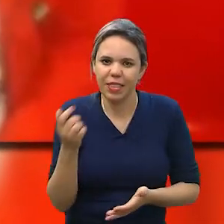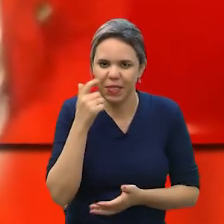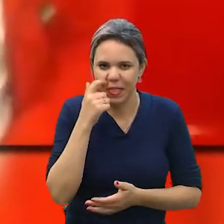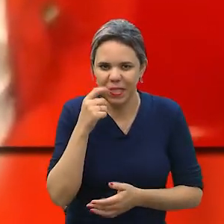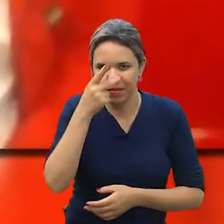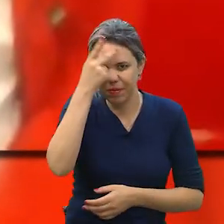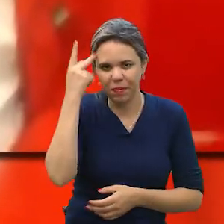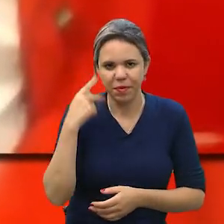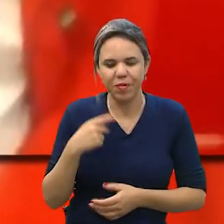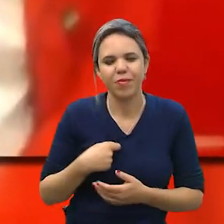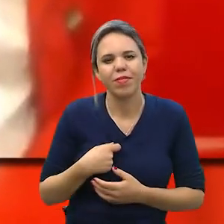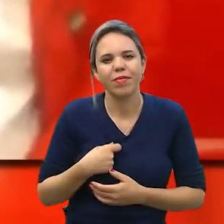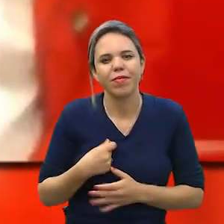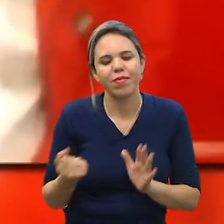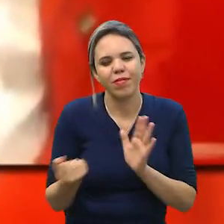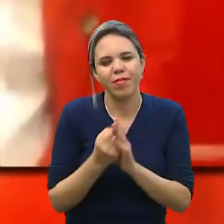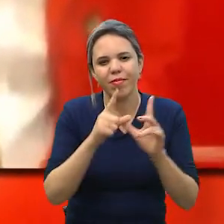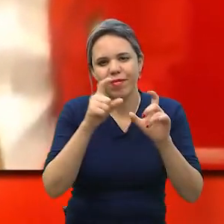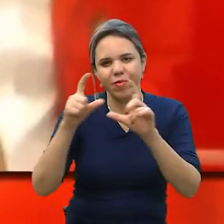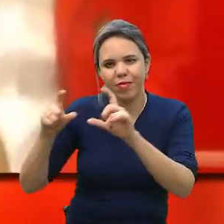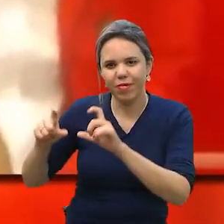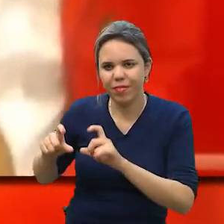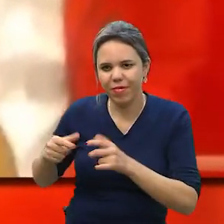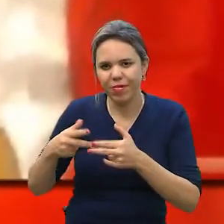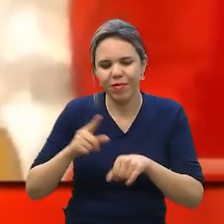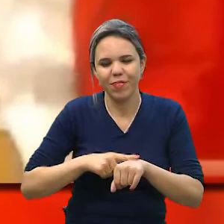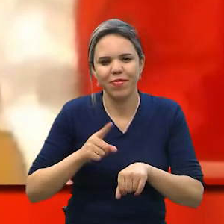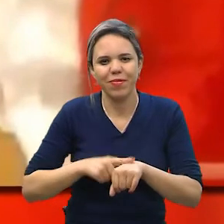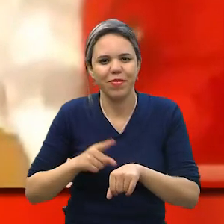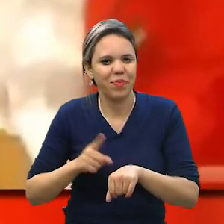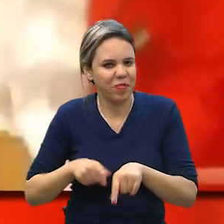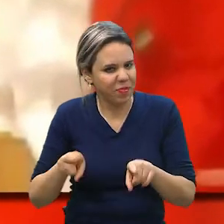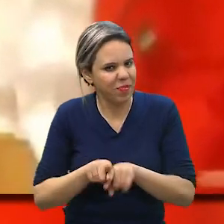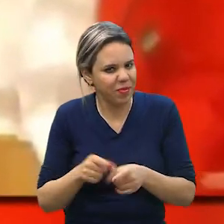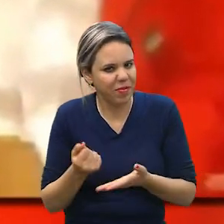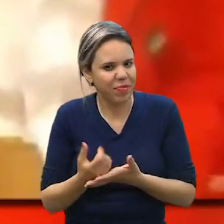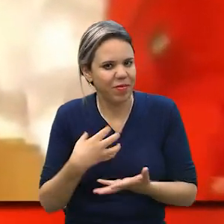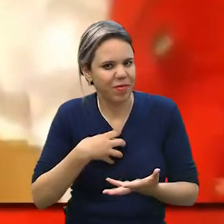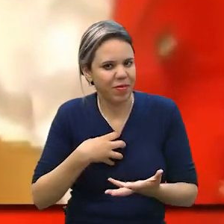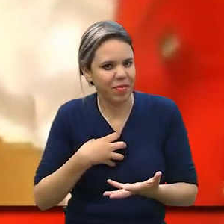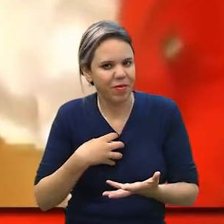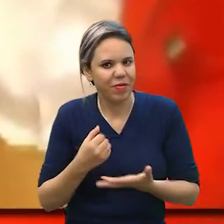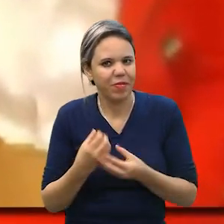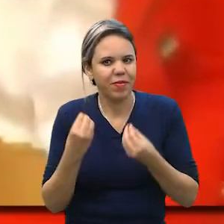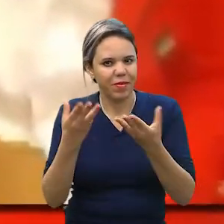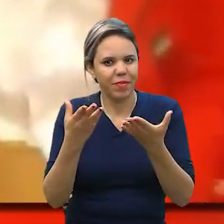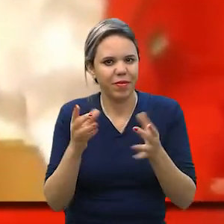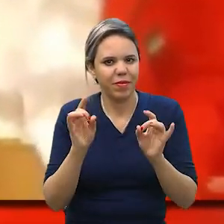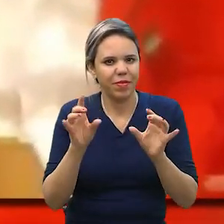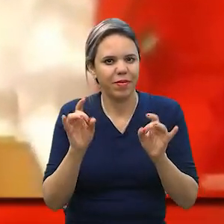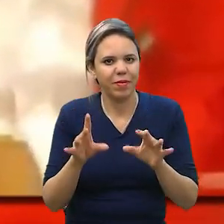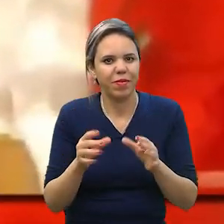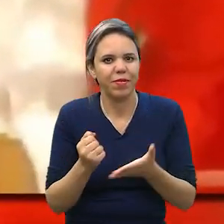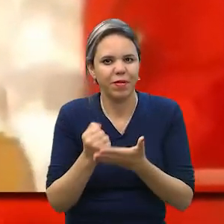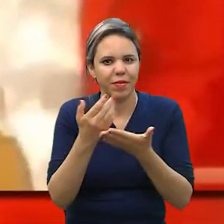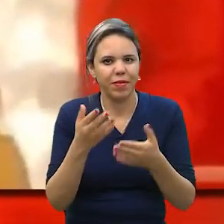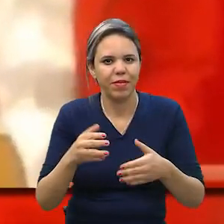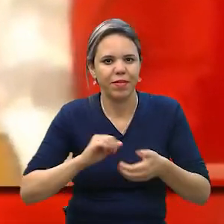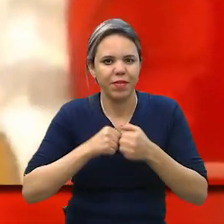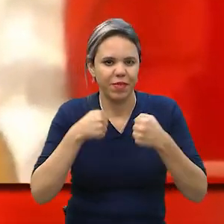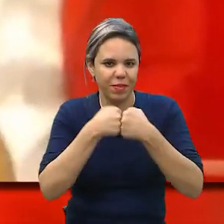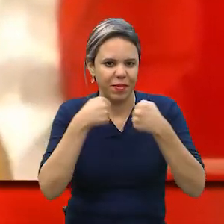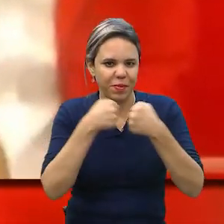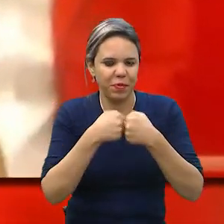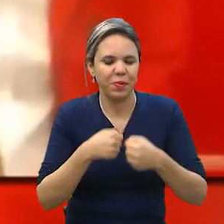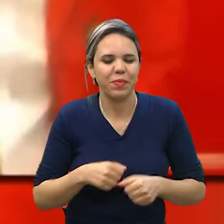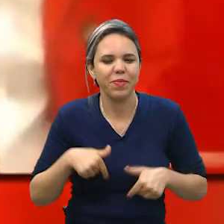A pessoa que estava registrando todos esses momentos também se rendeu e deu um toquinho de mão nele. Isso